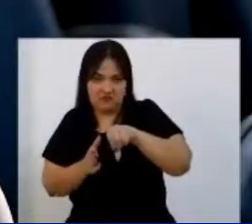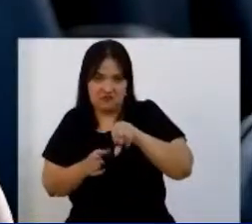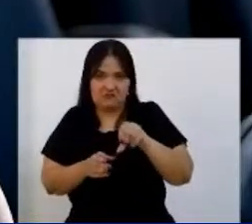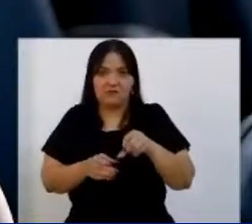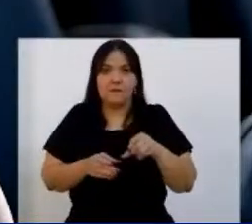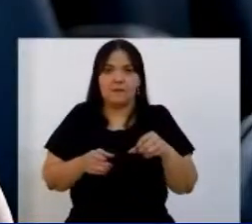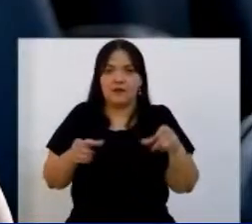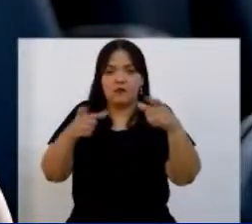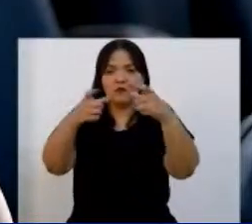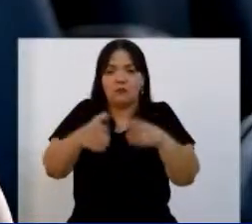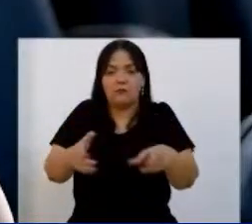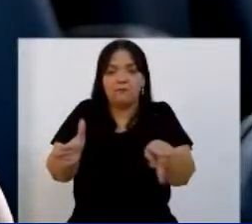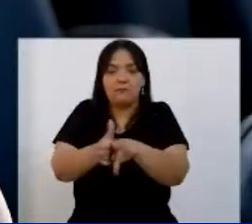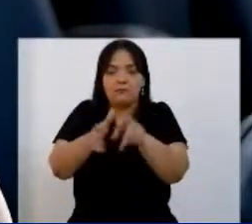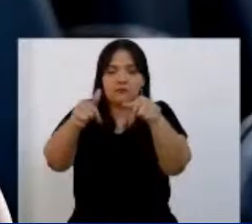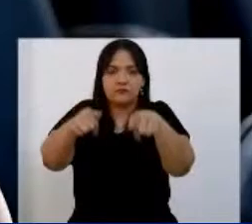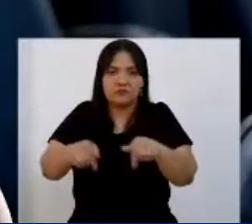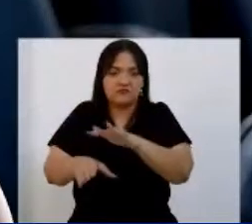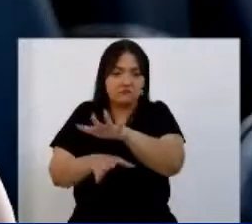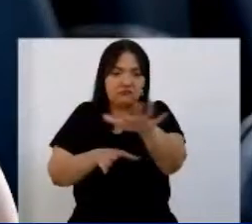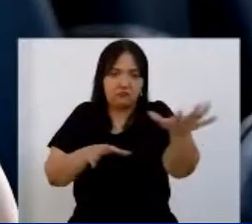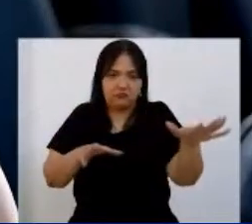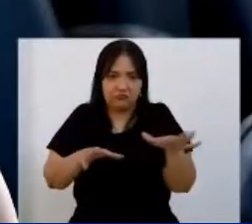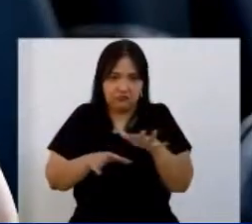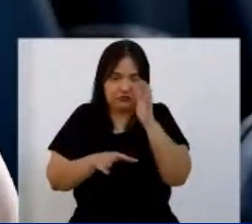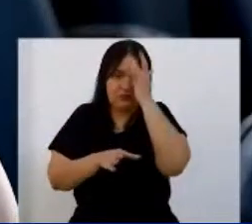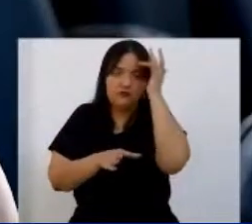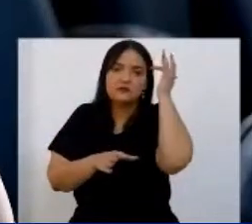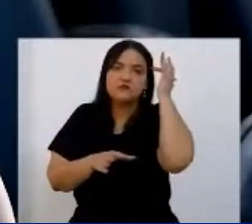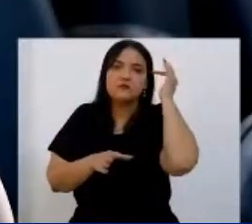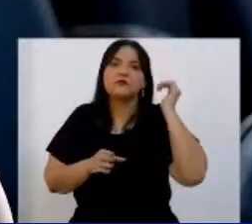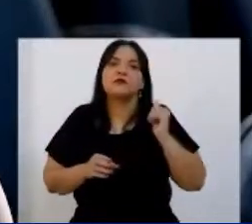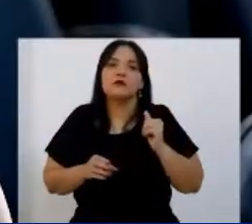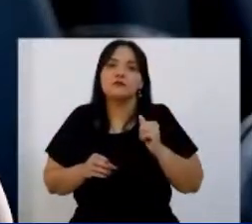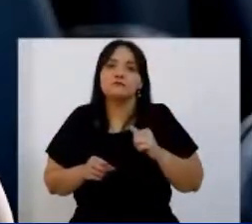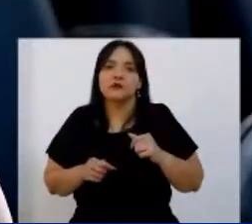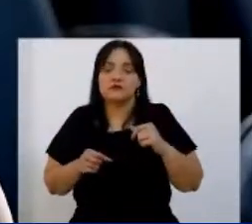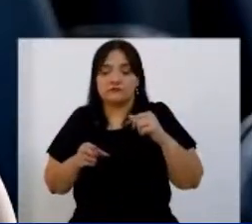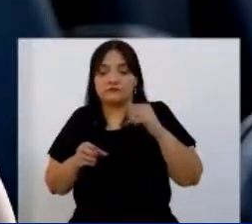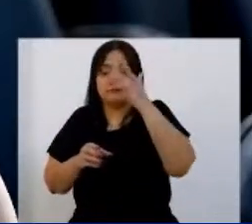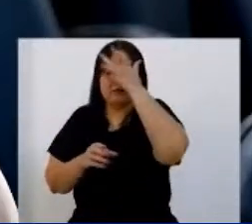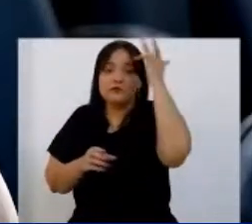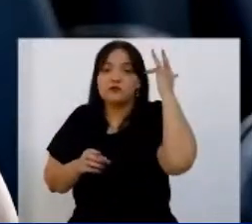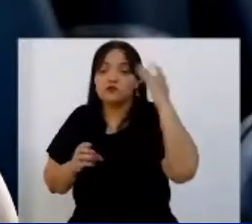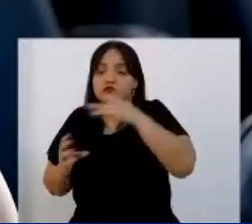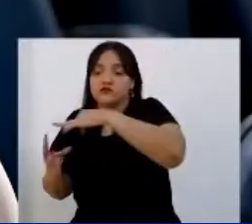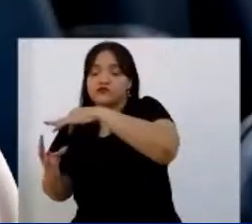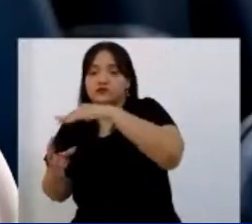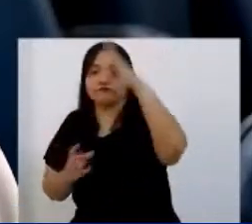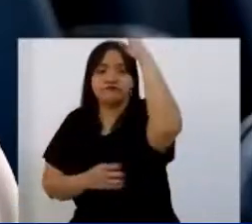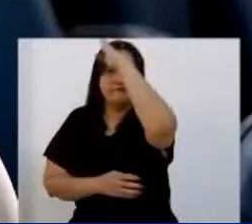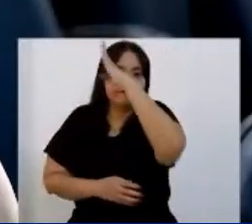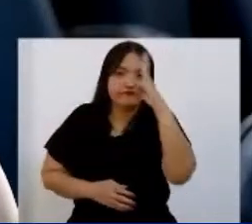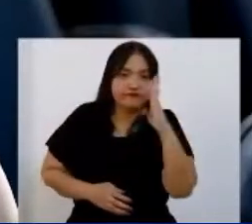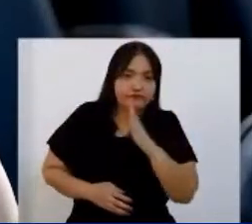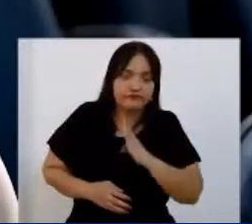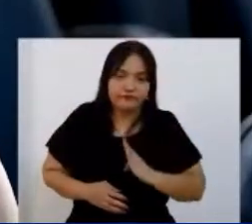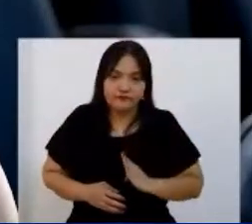com características loco-regionais, um público, né, loco-regional, para um